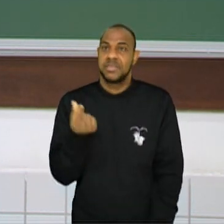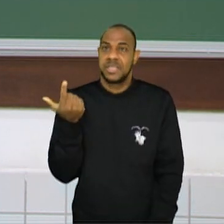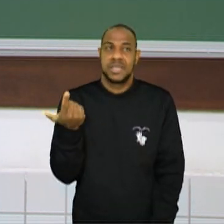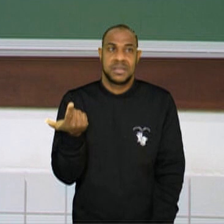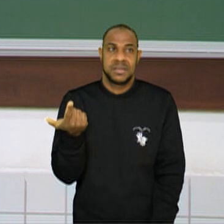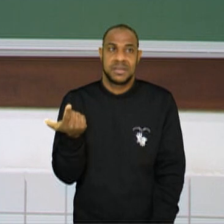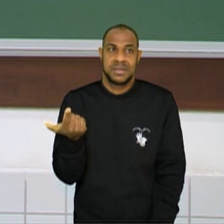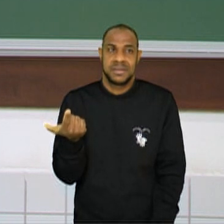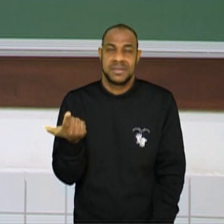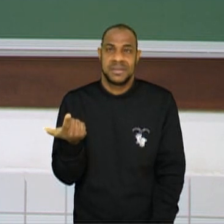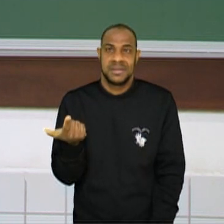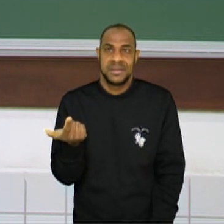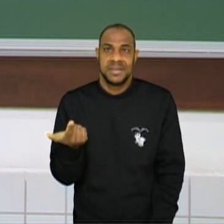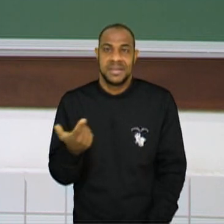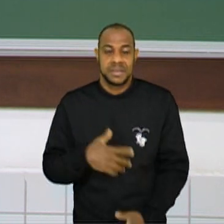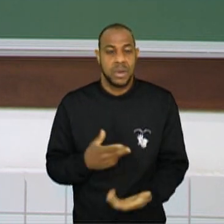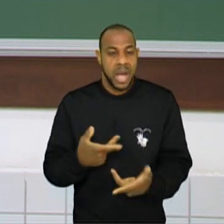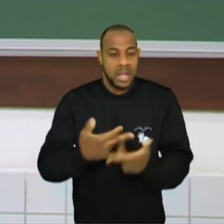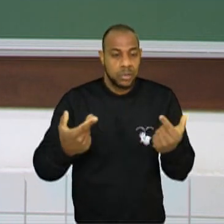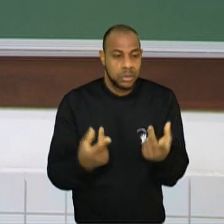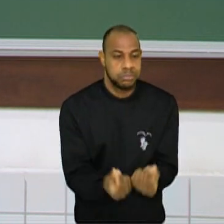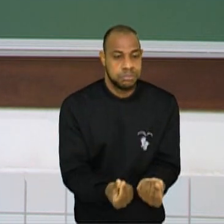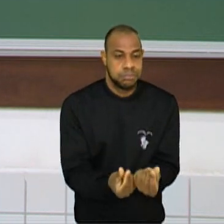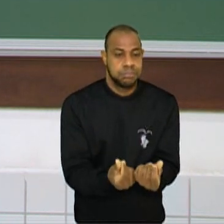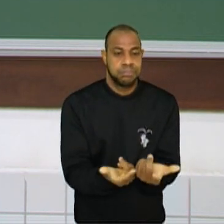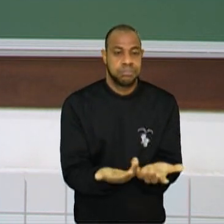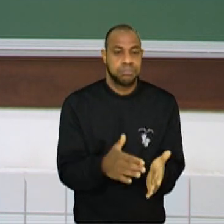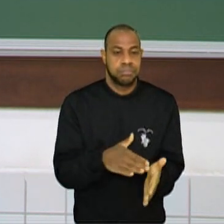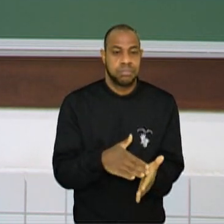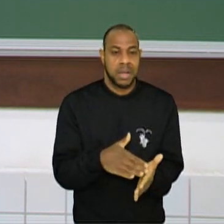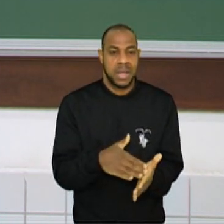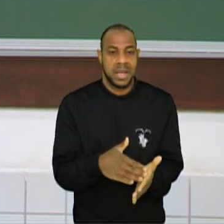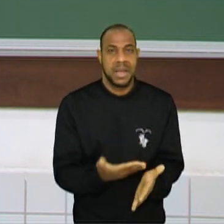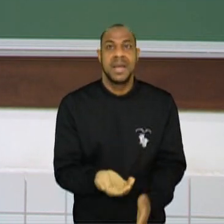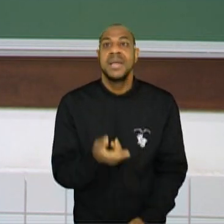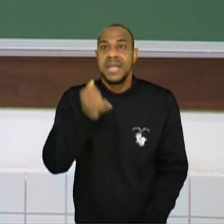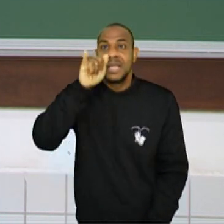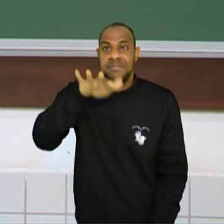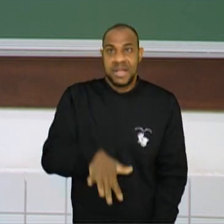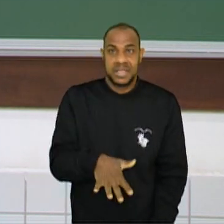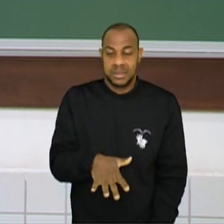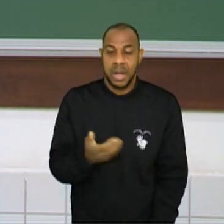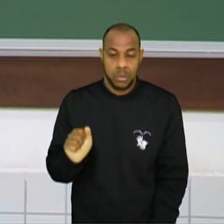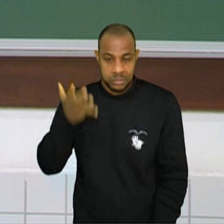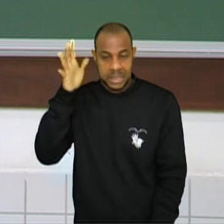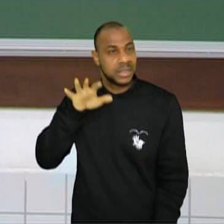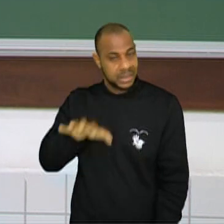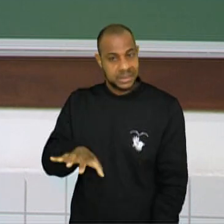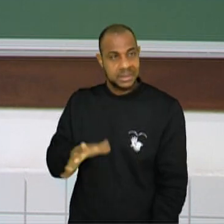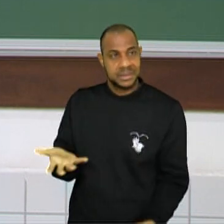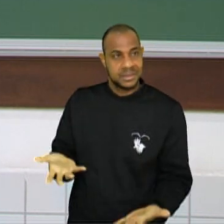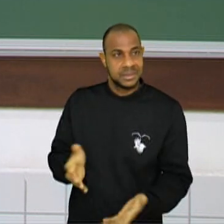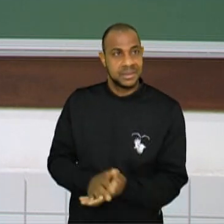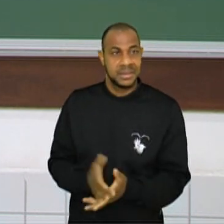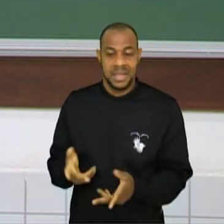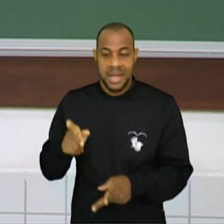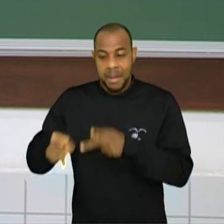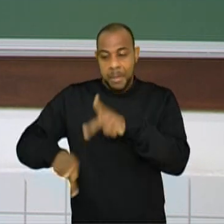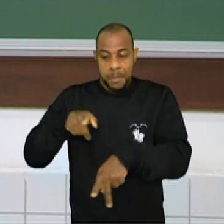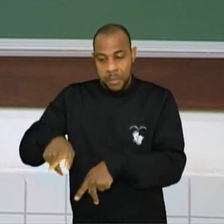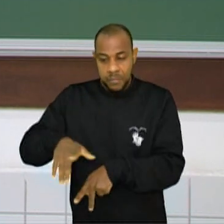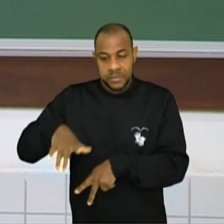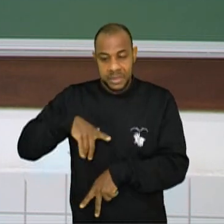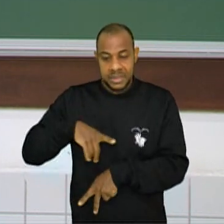tem dinheiro correndo, né? E geralmente a medida inflacionária acontece dessa forma, logo de imediato. Sabe-se que a população tem